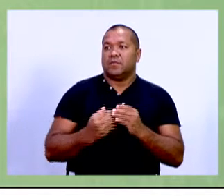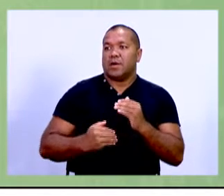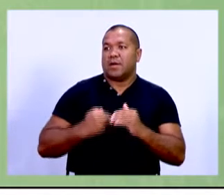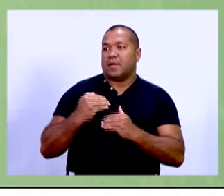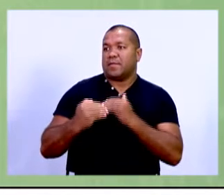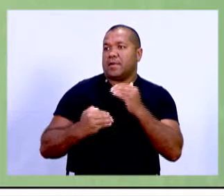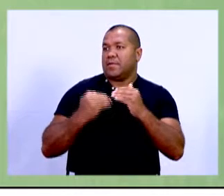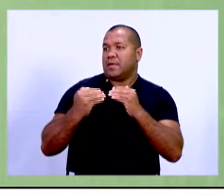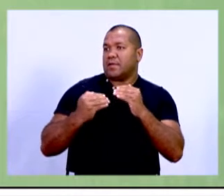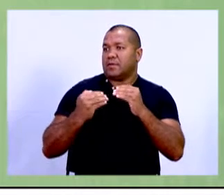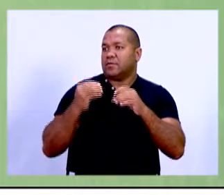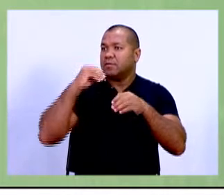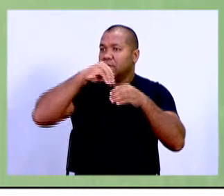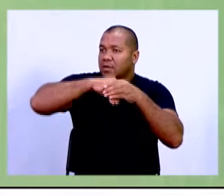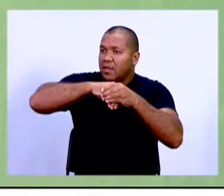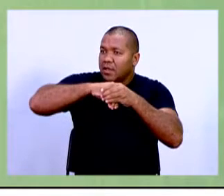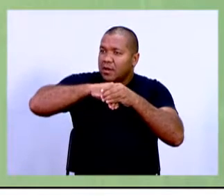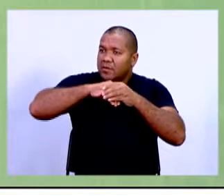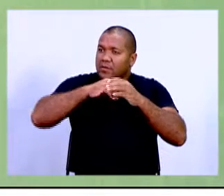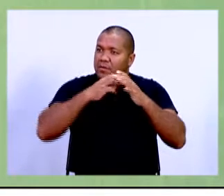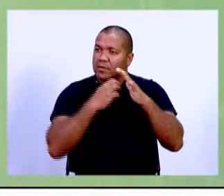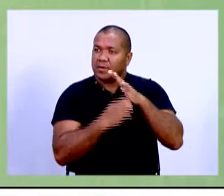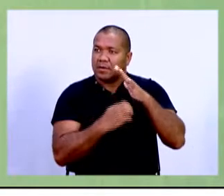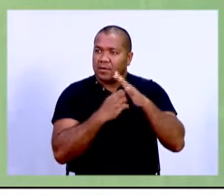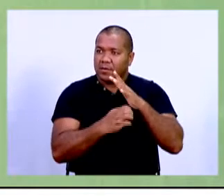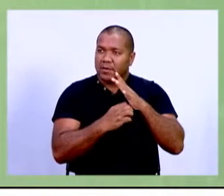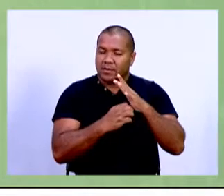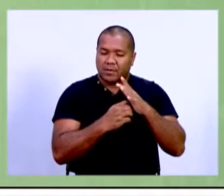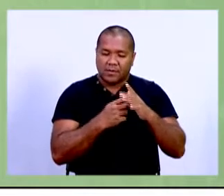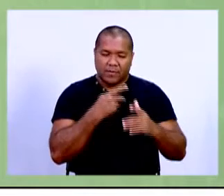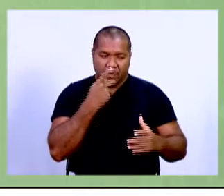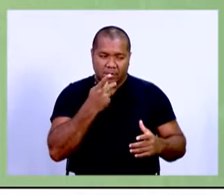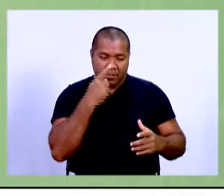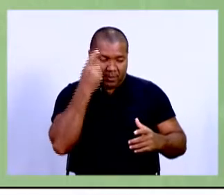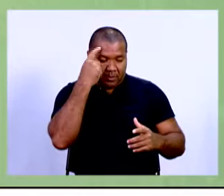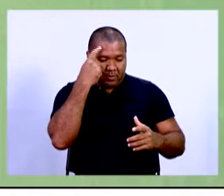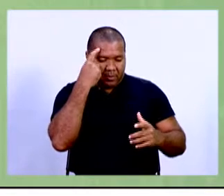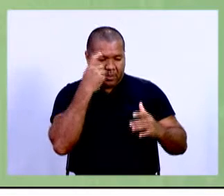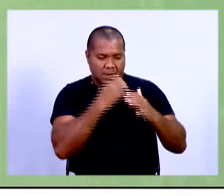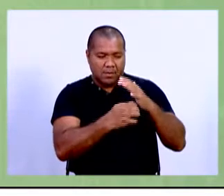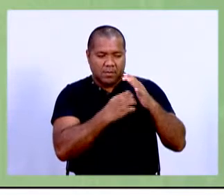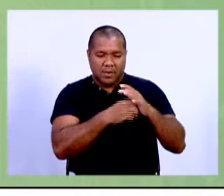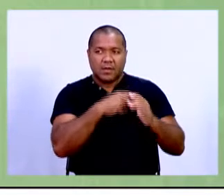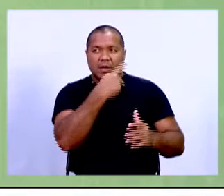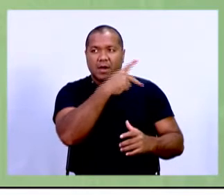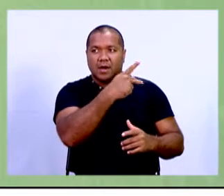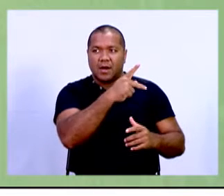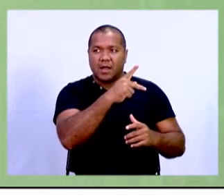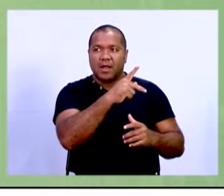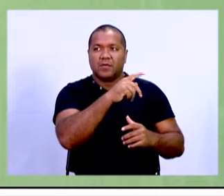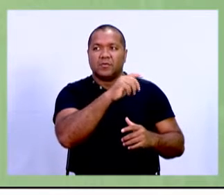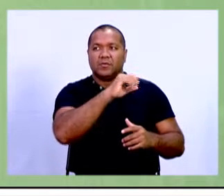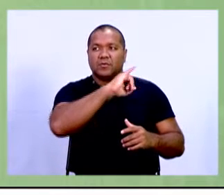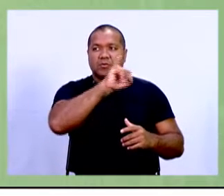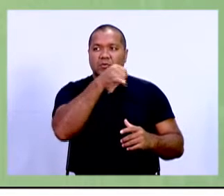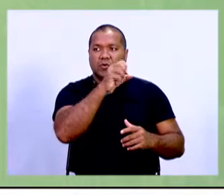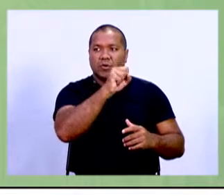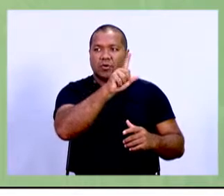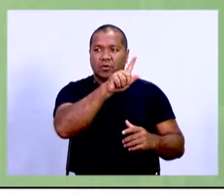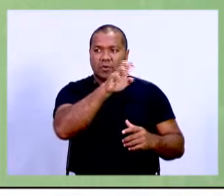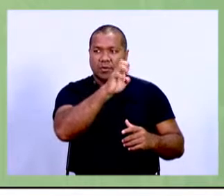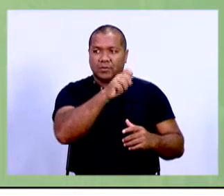empresa. Digamos que a empresa atualmente, do seu Jorge da Silva, a empresa Resfriar, está num